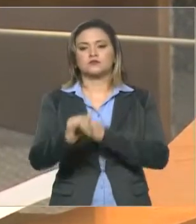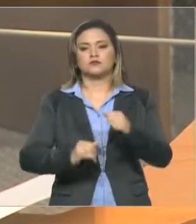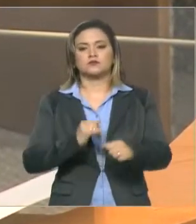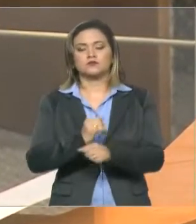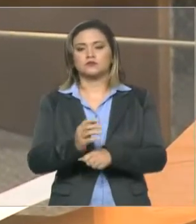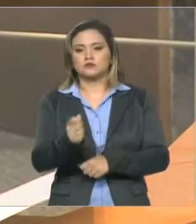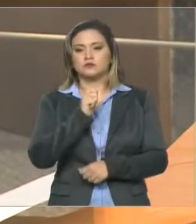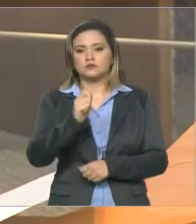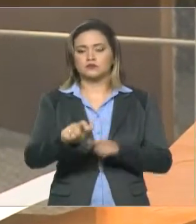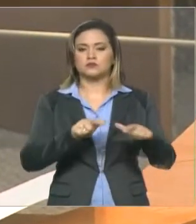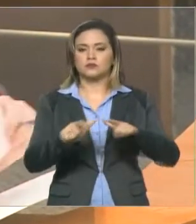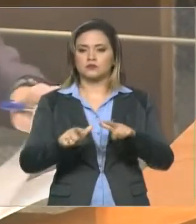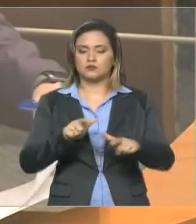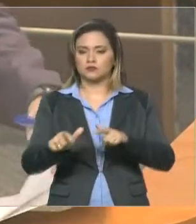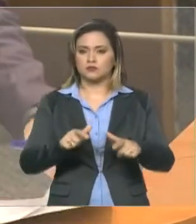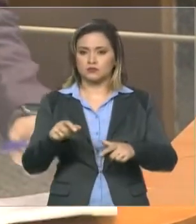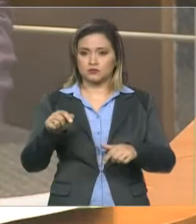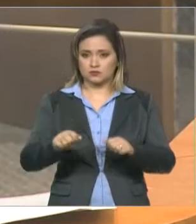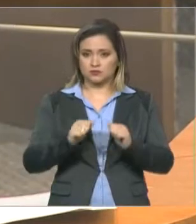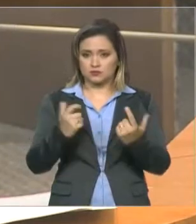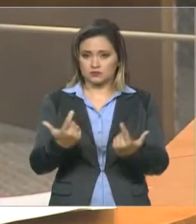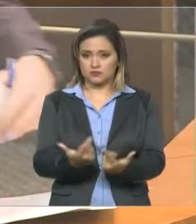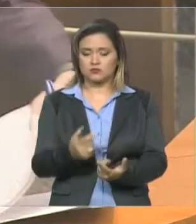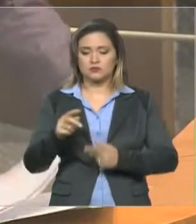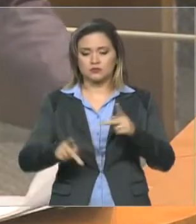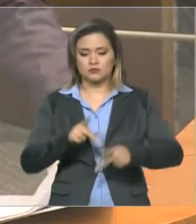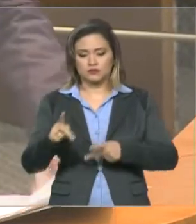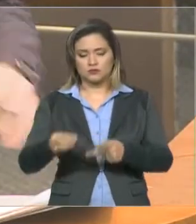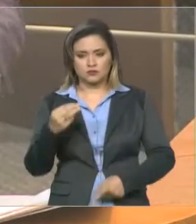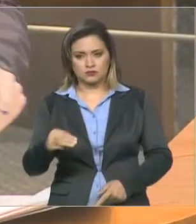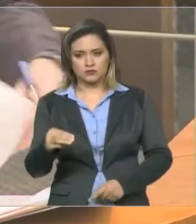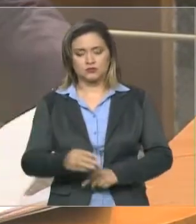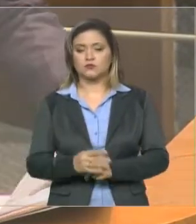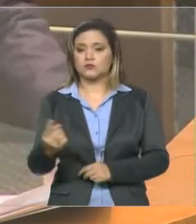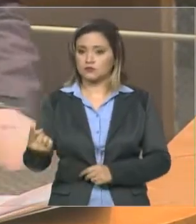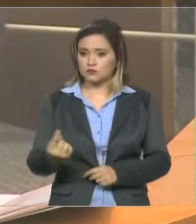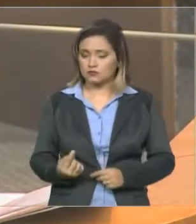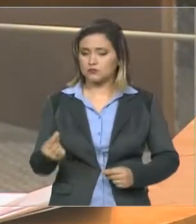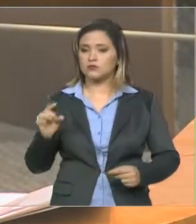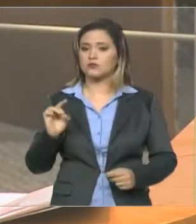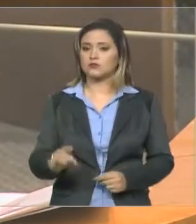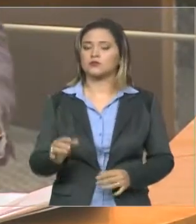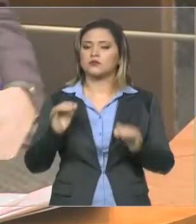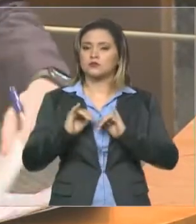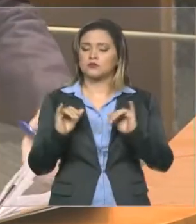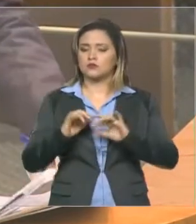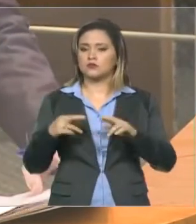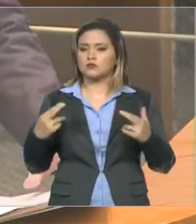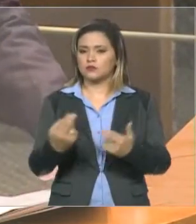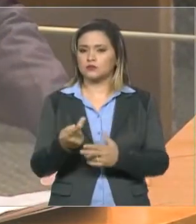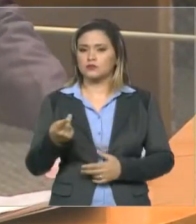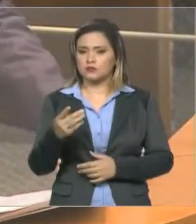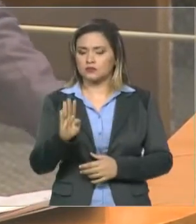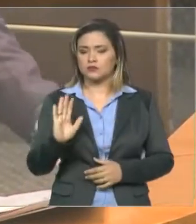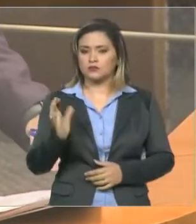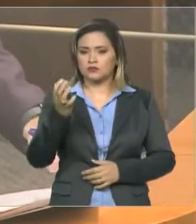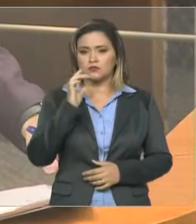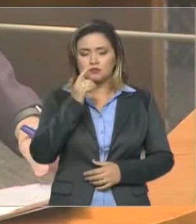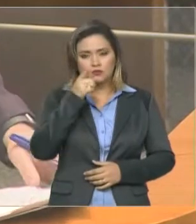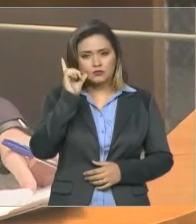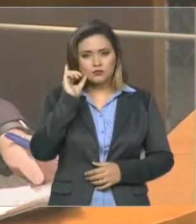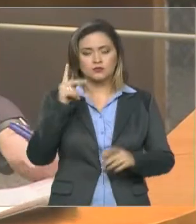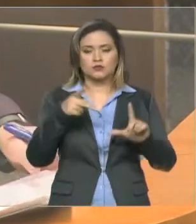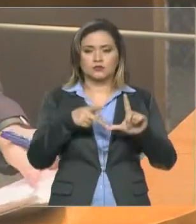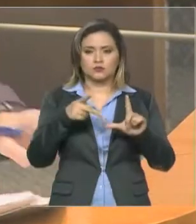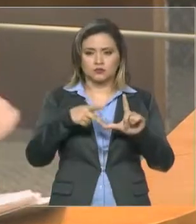desta casa maraense. Senhor presidente, subi a esta tribuna apenas para registrar a audiência pública que ocorreu ontem em Passo do Lumiar,